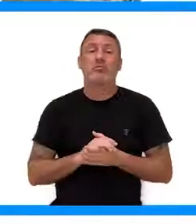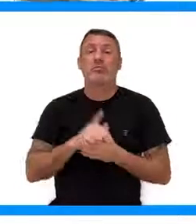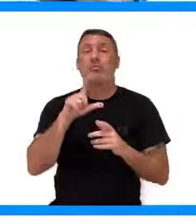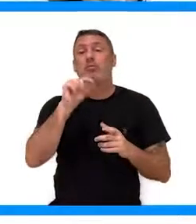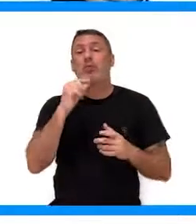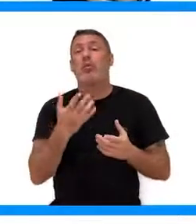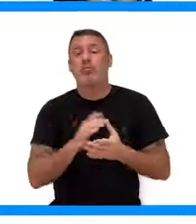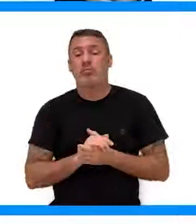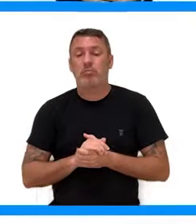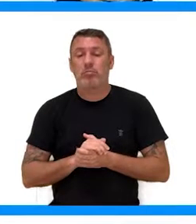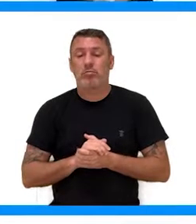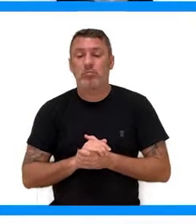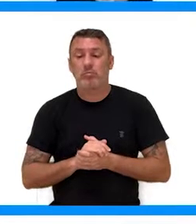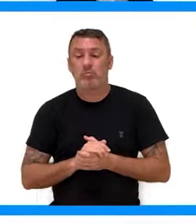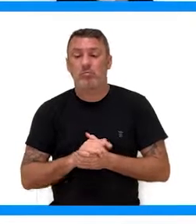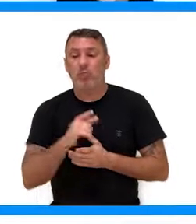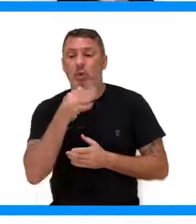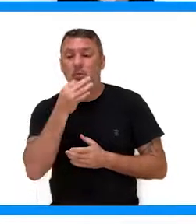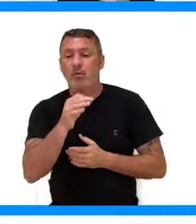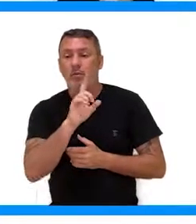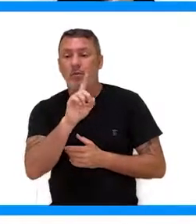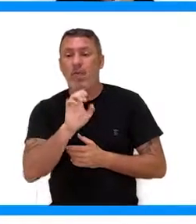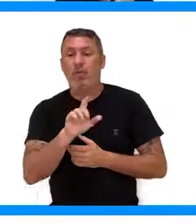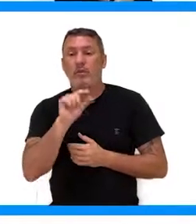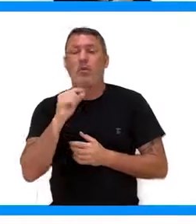que você marcaria?